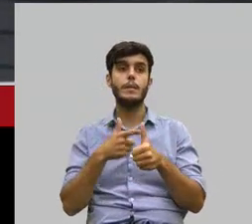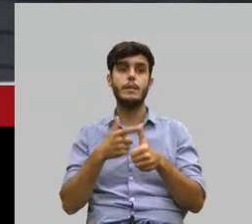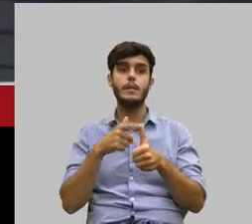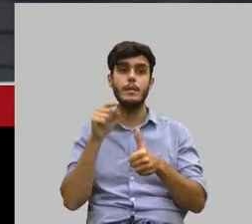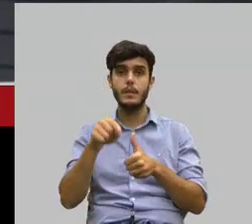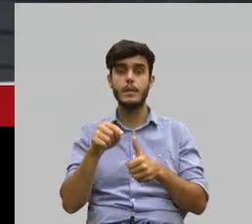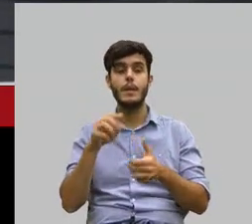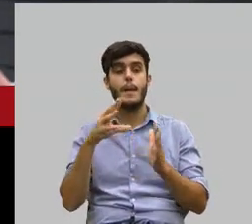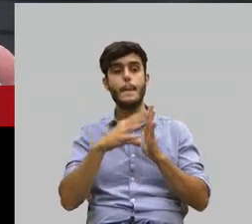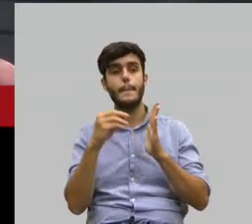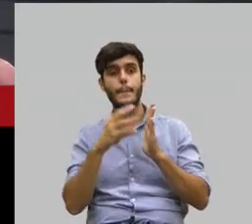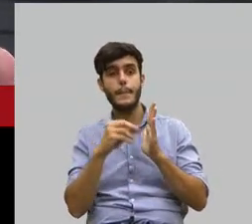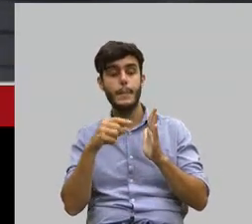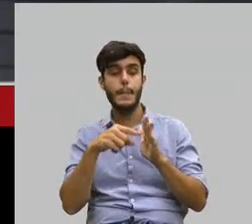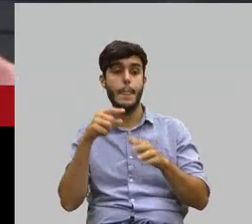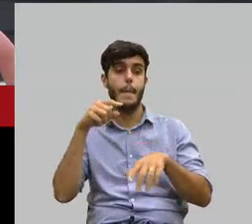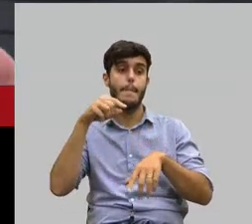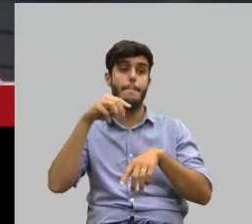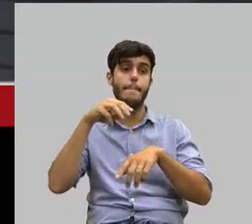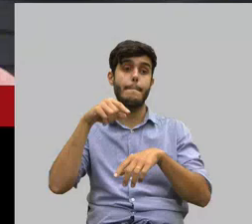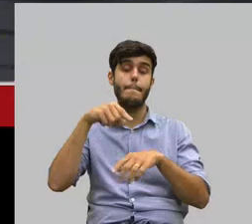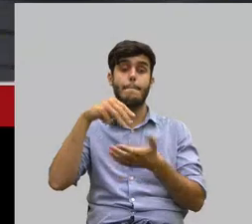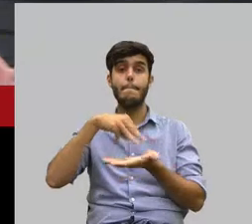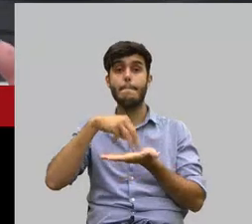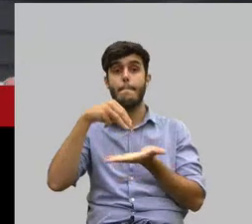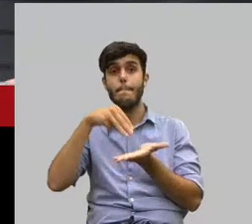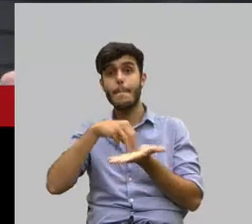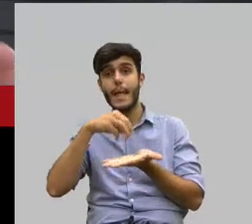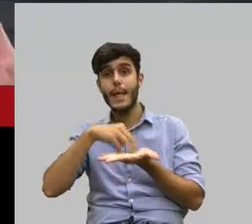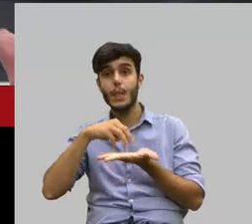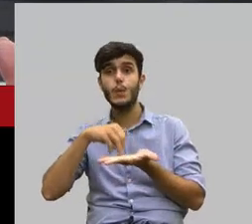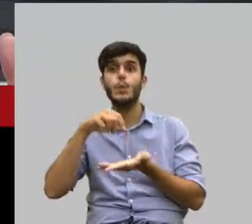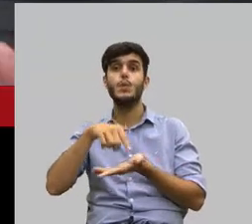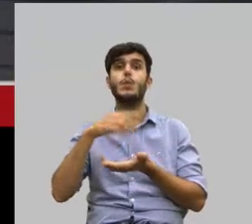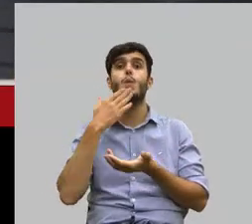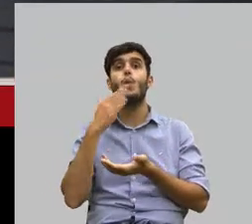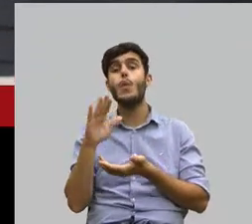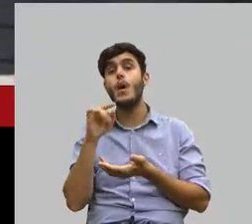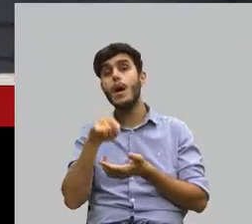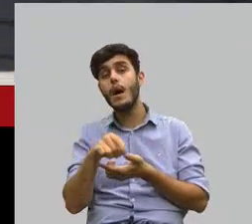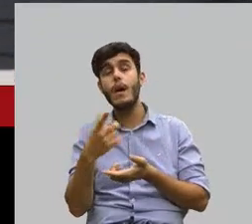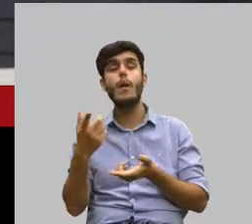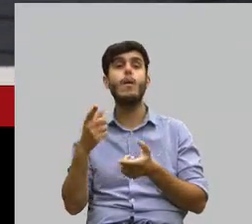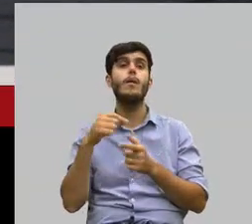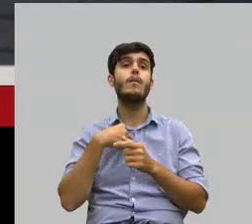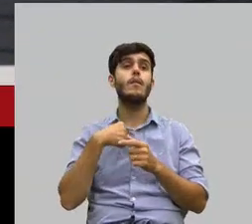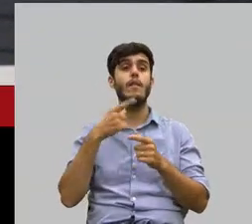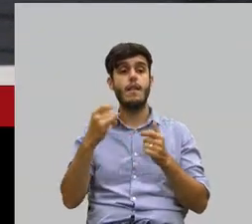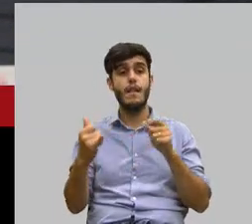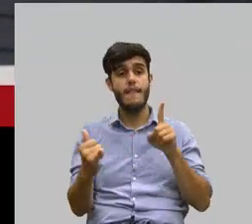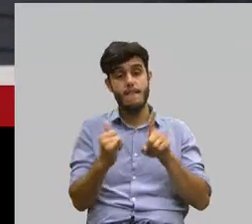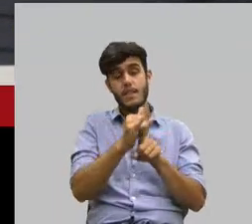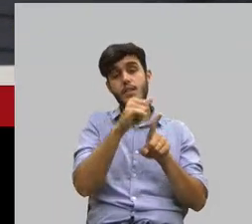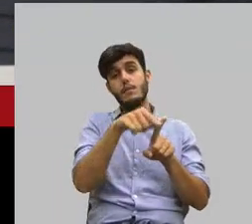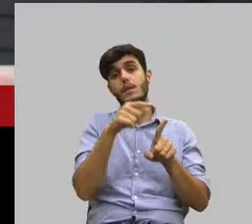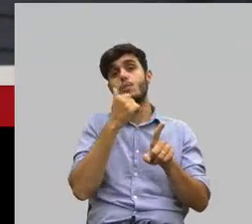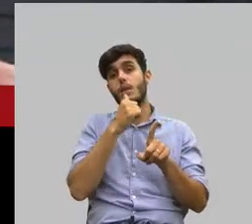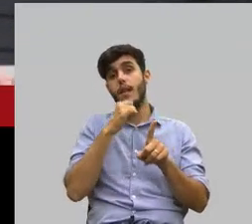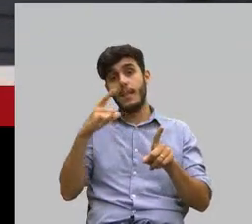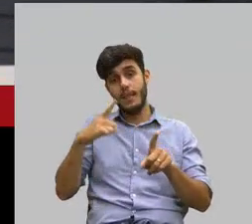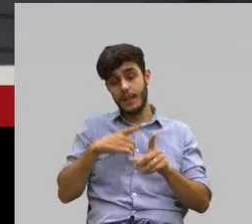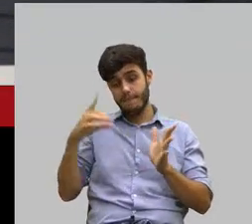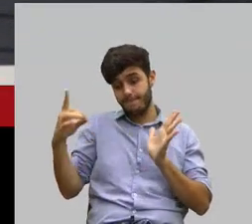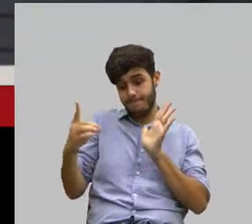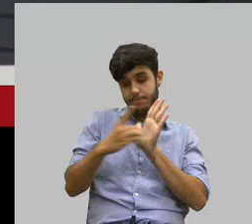metodológica desse atendimento exatamente para evitarmos a revitimização dessa mulher para que a mulher ela ela tenha a